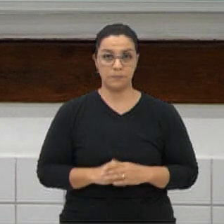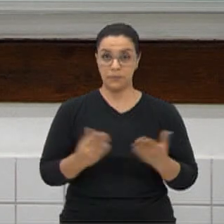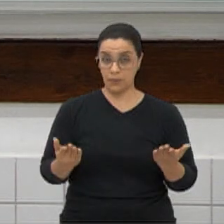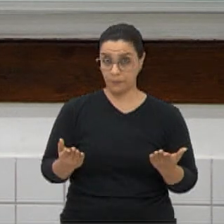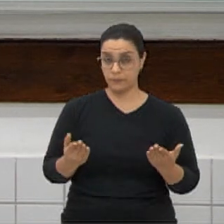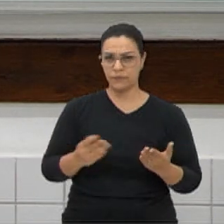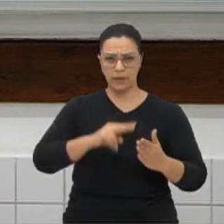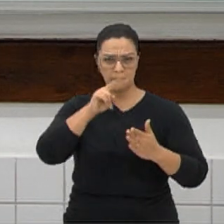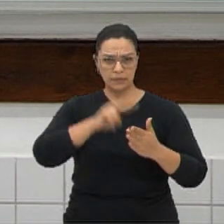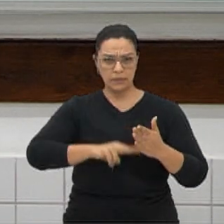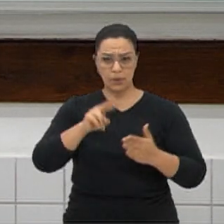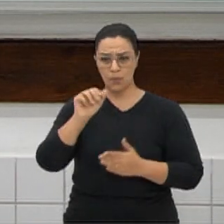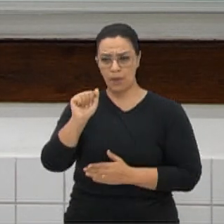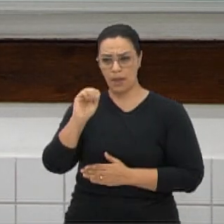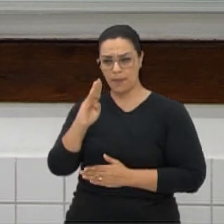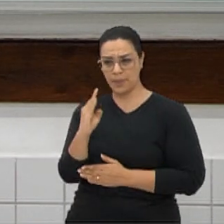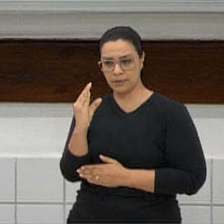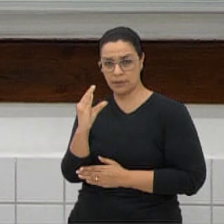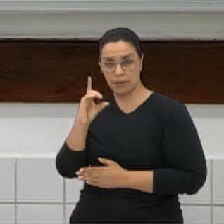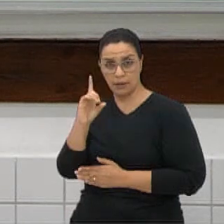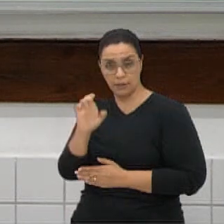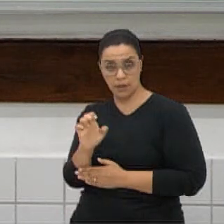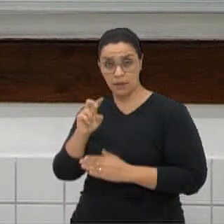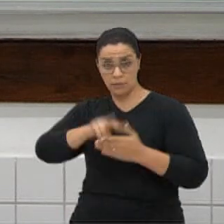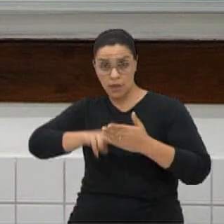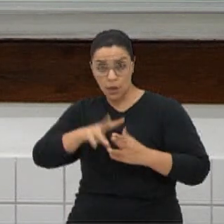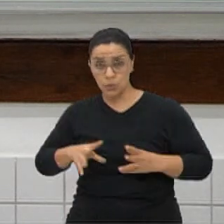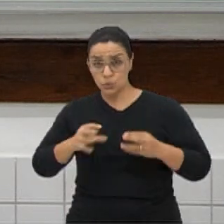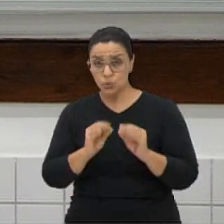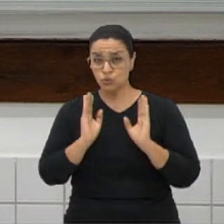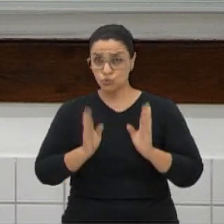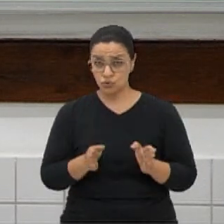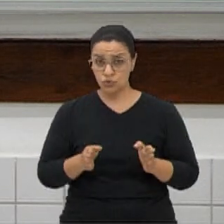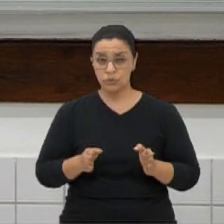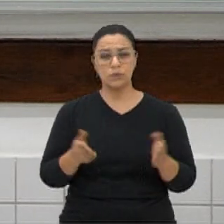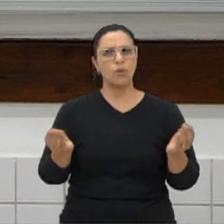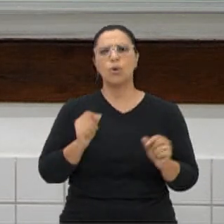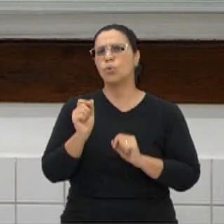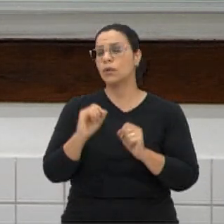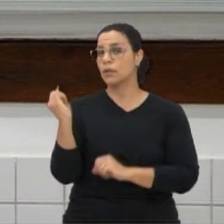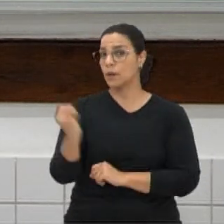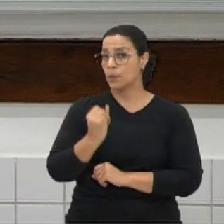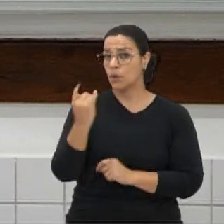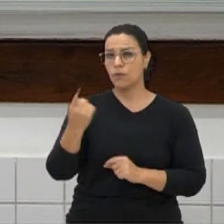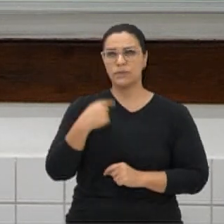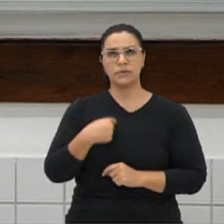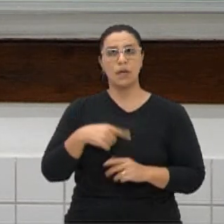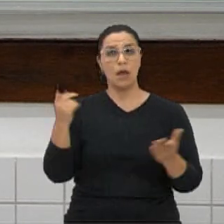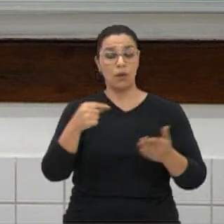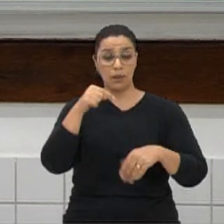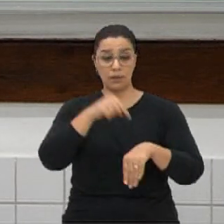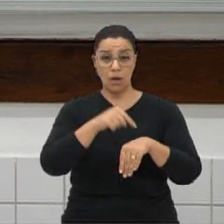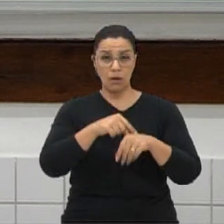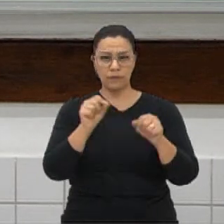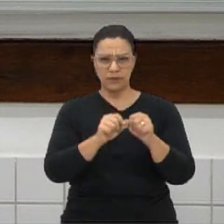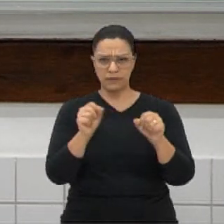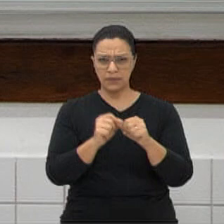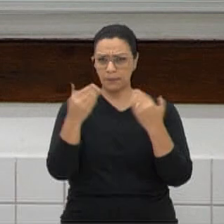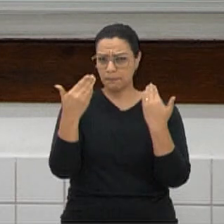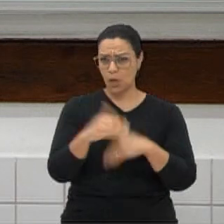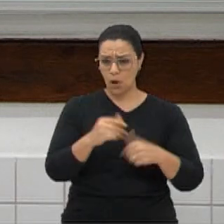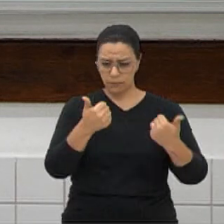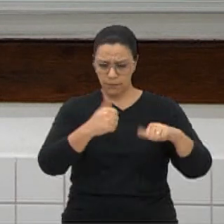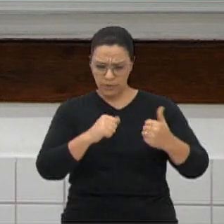Muito bem, leu as alternativas, letra A, letra B, letra C, letra D. O que é importante você ter na hora que você estiver resolvendo